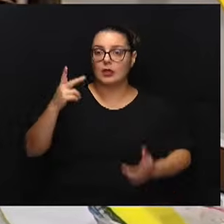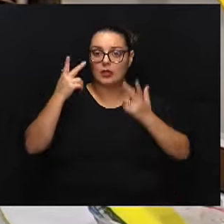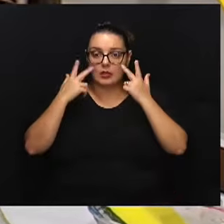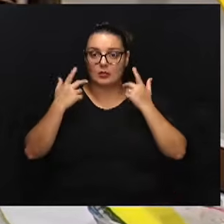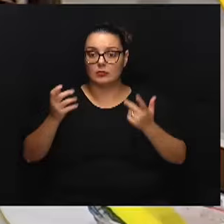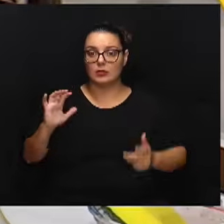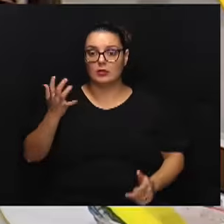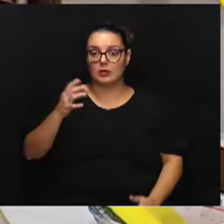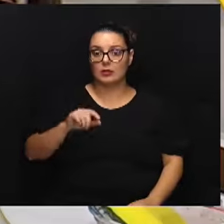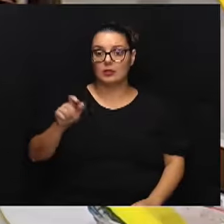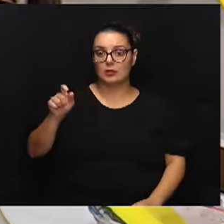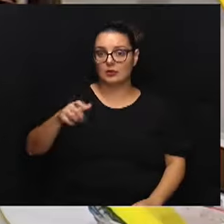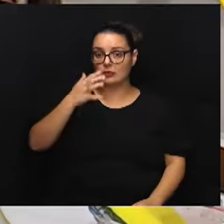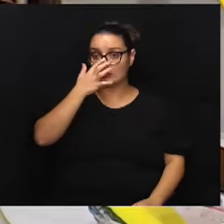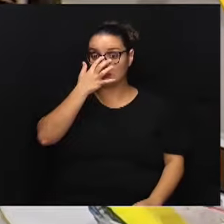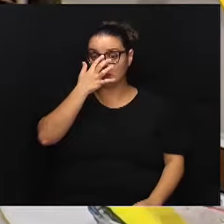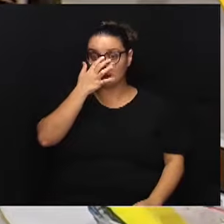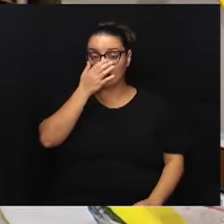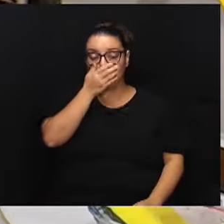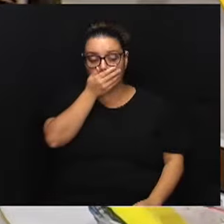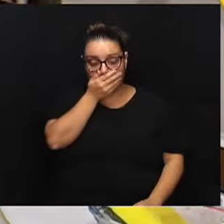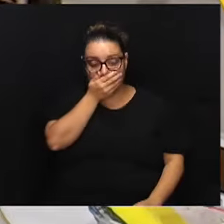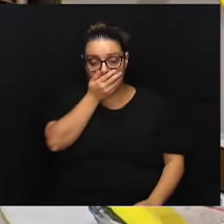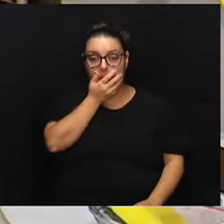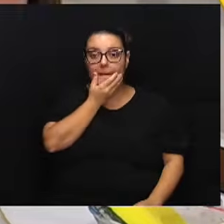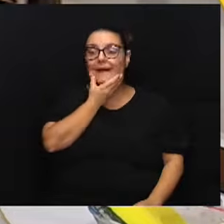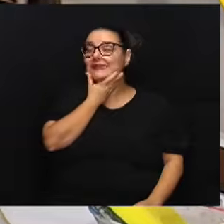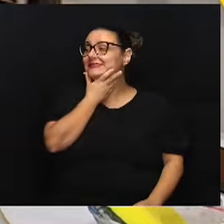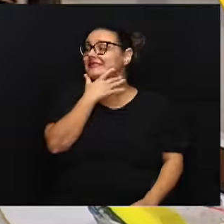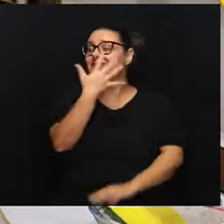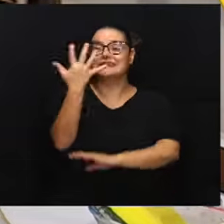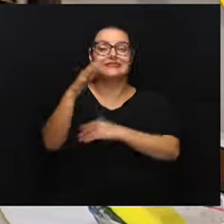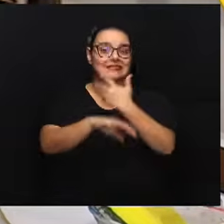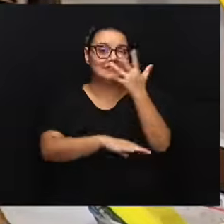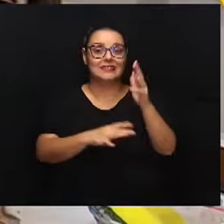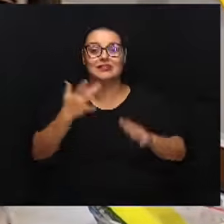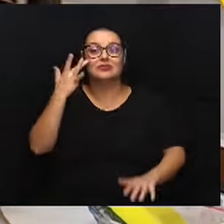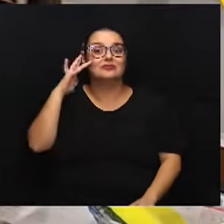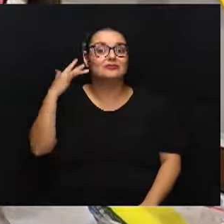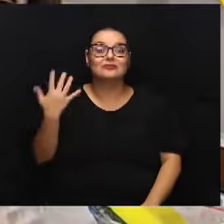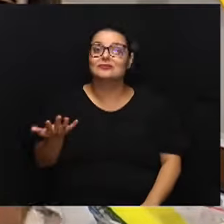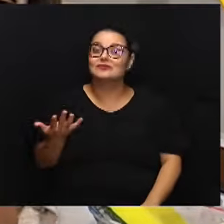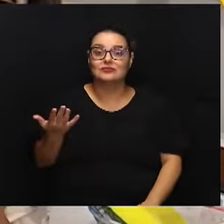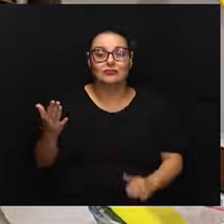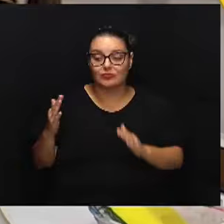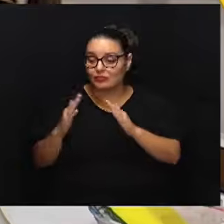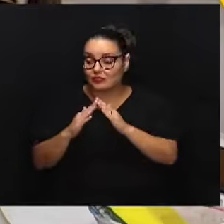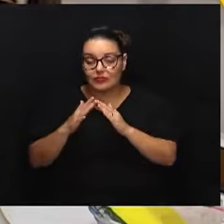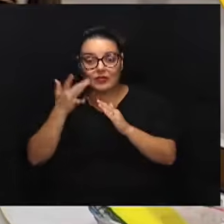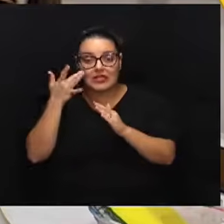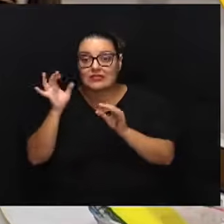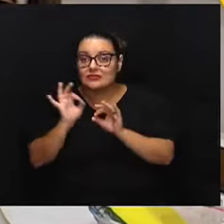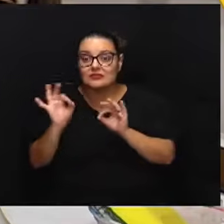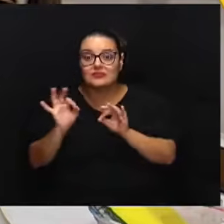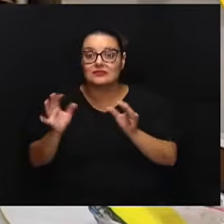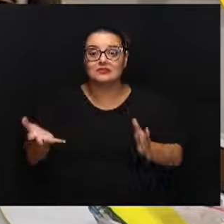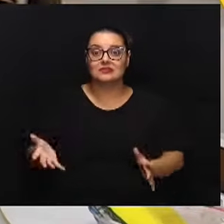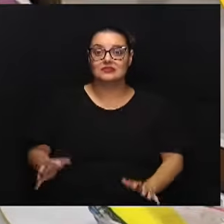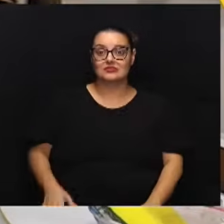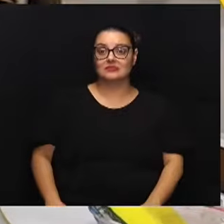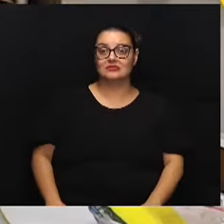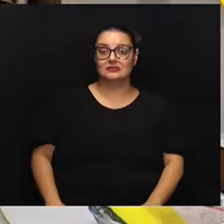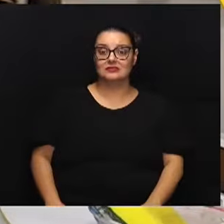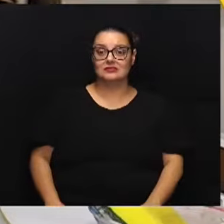acontecer, aquelas pessoas que falam, meu Deus do céu, olha uma paisagem, eu não sei nem fazer uma casinha, não sei fazer